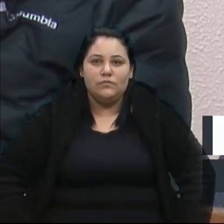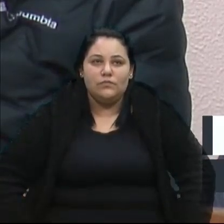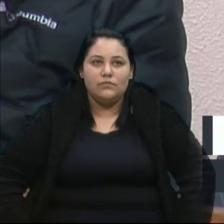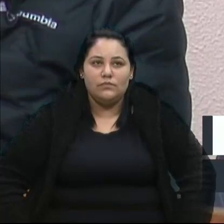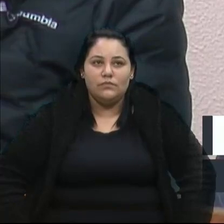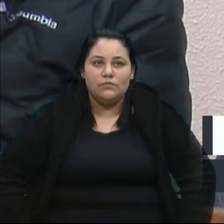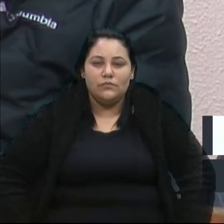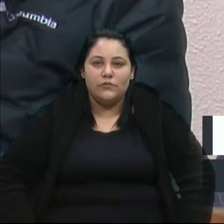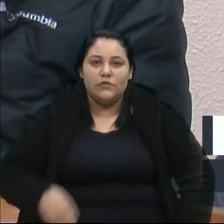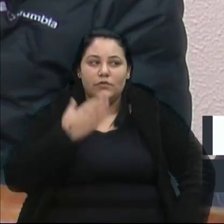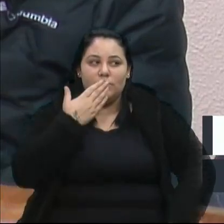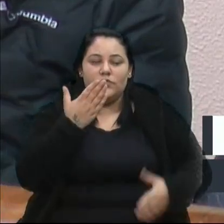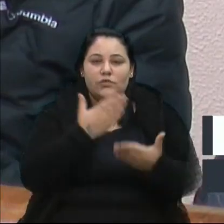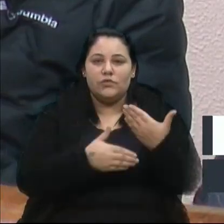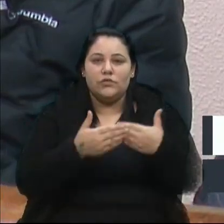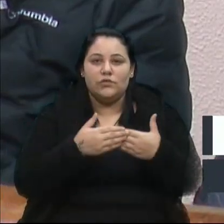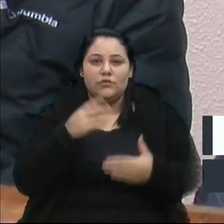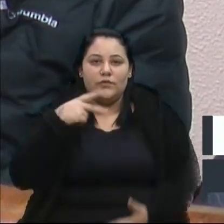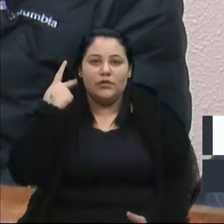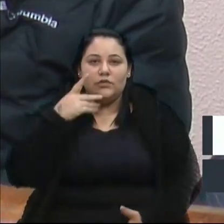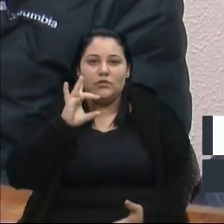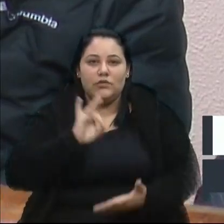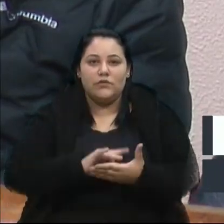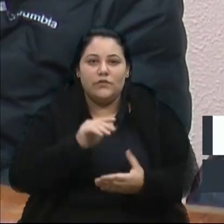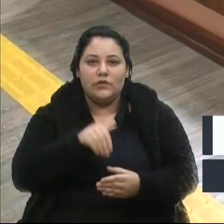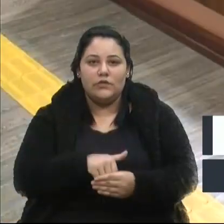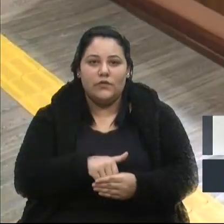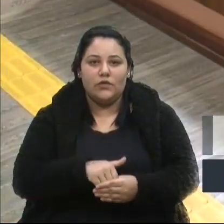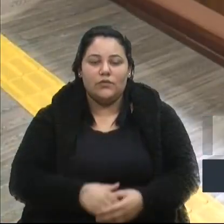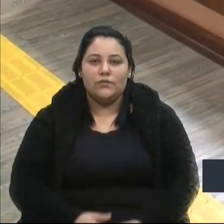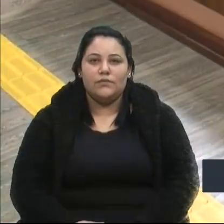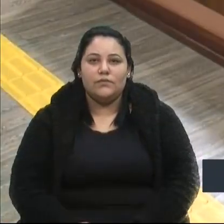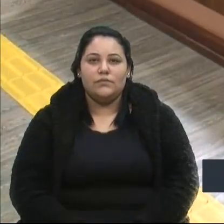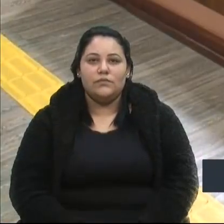Solicito às vereadoras e vereadores que registrem seus votos.